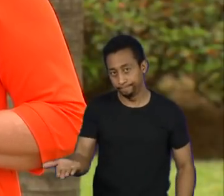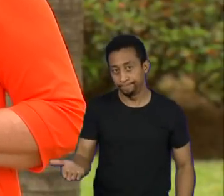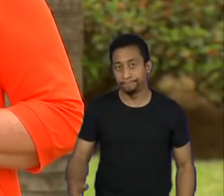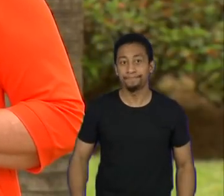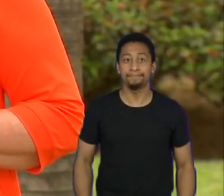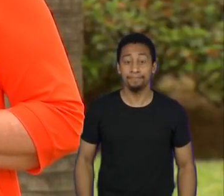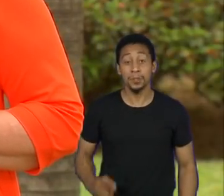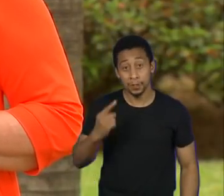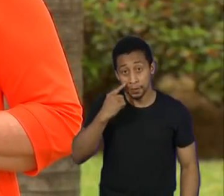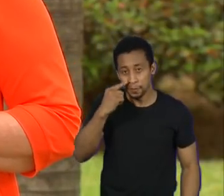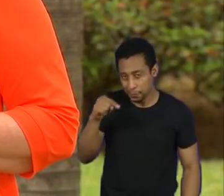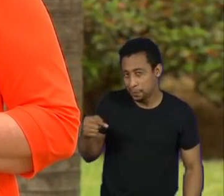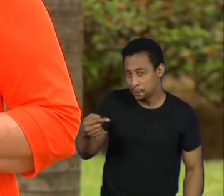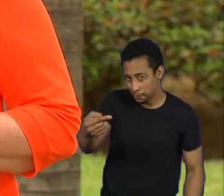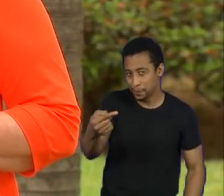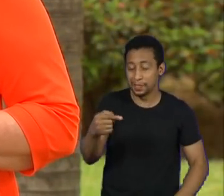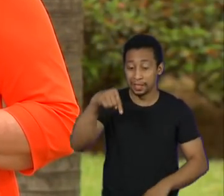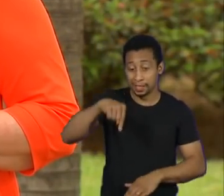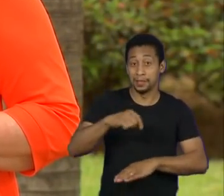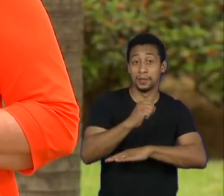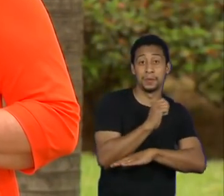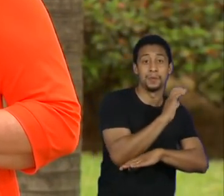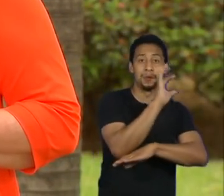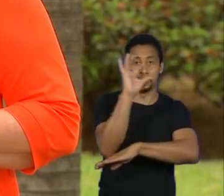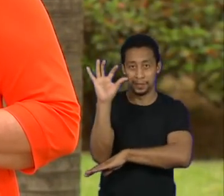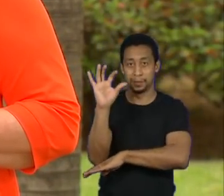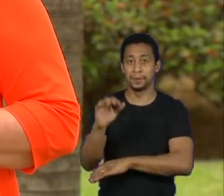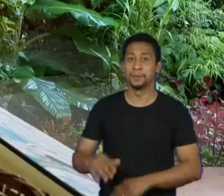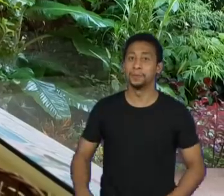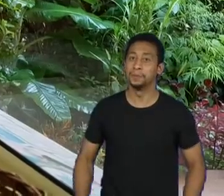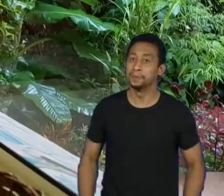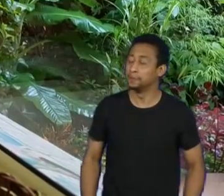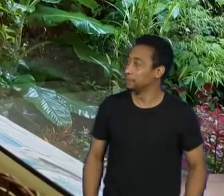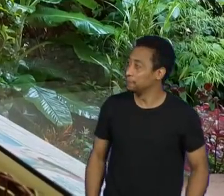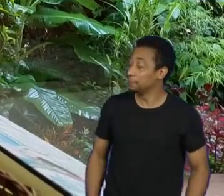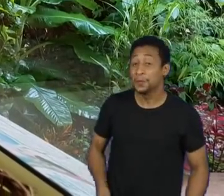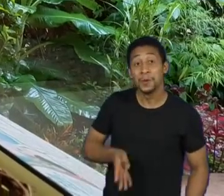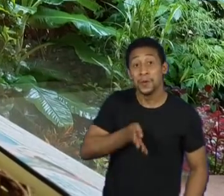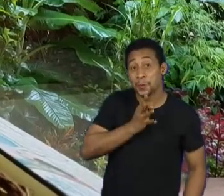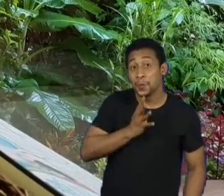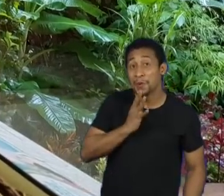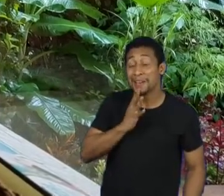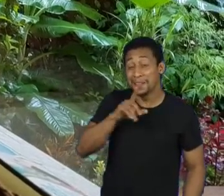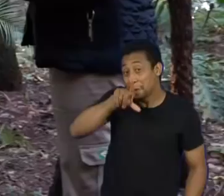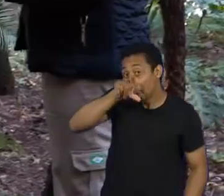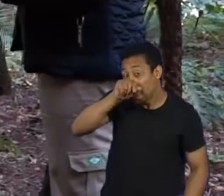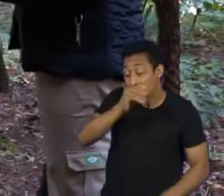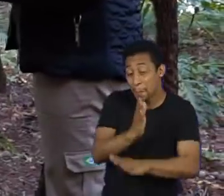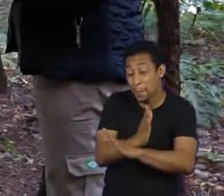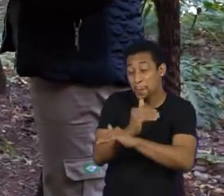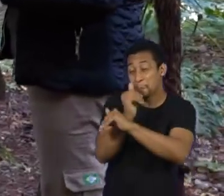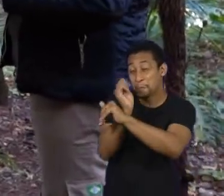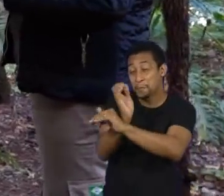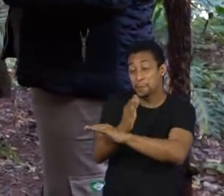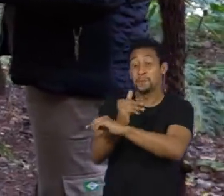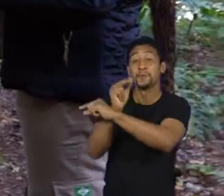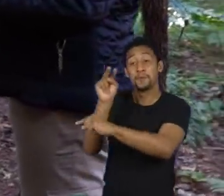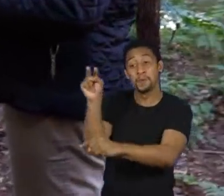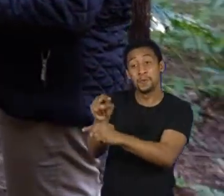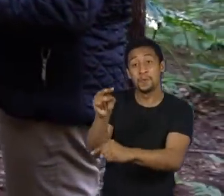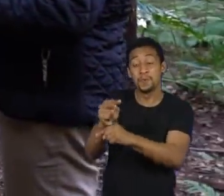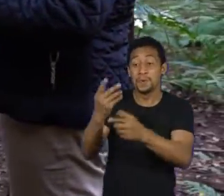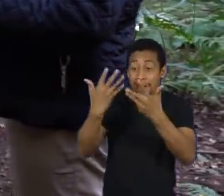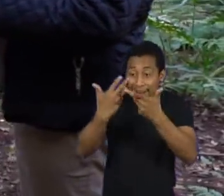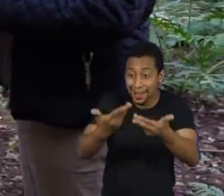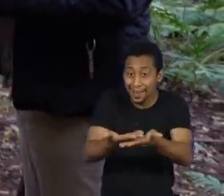E você vai ver logo mais aqui no Repórter Eco. Conheça um aliado importante na luta para salvar